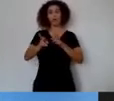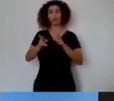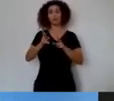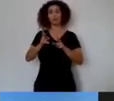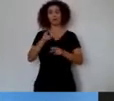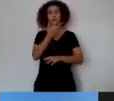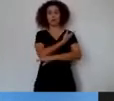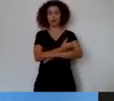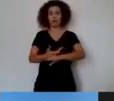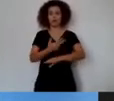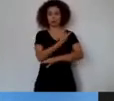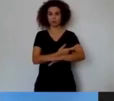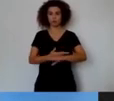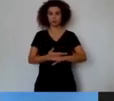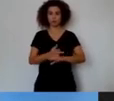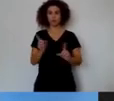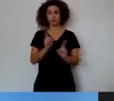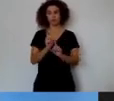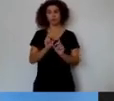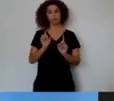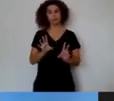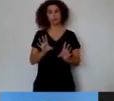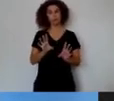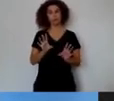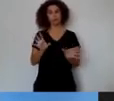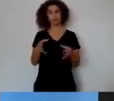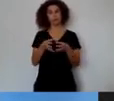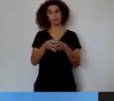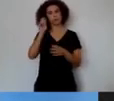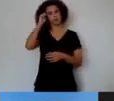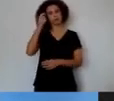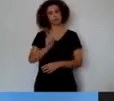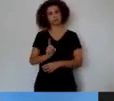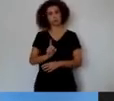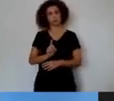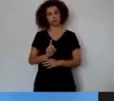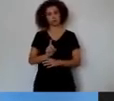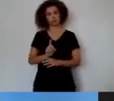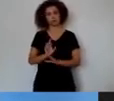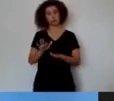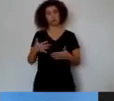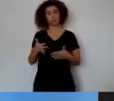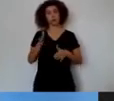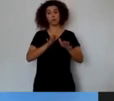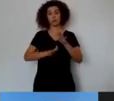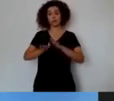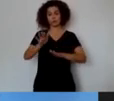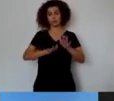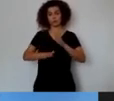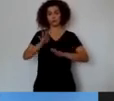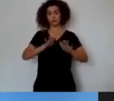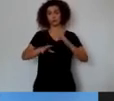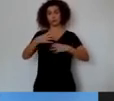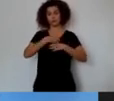racializados. A gente já tem que implicar pessoas brancas nessa discussão. Então, muito cuidado, talvez, com essa colocação de que é o racismo não me atravessa ou